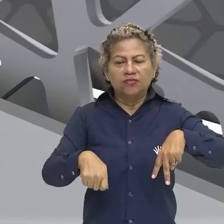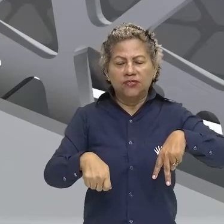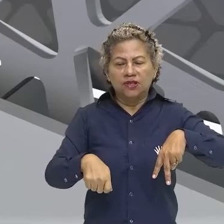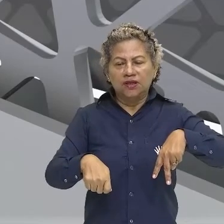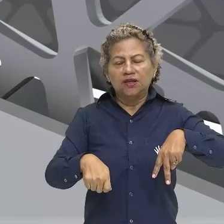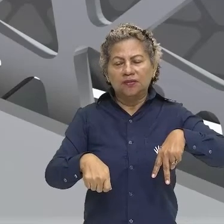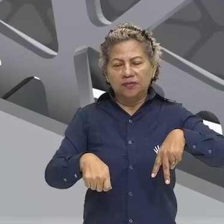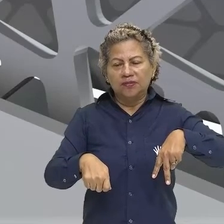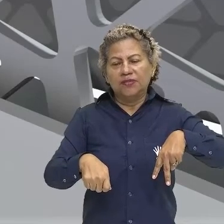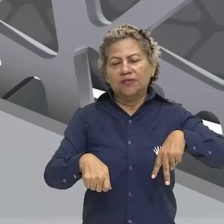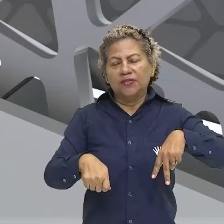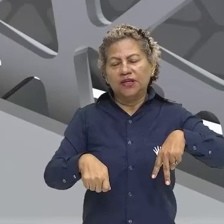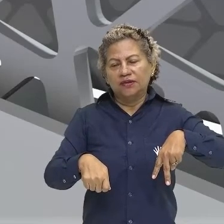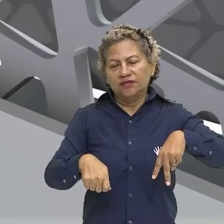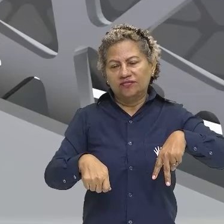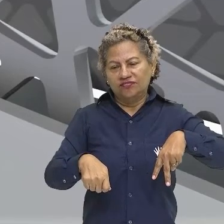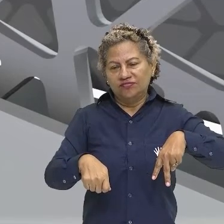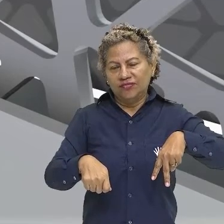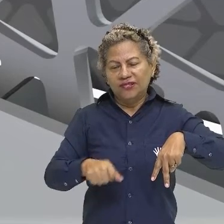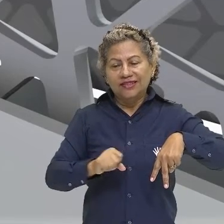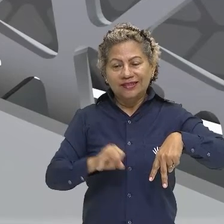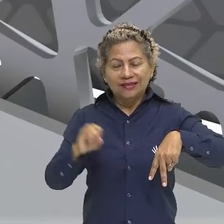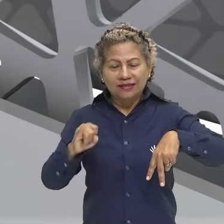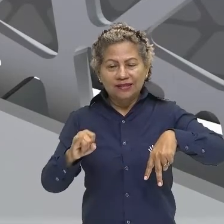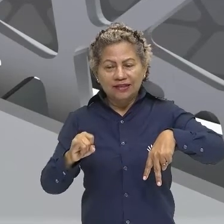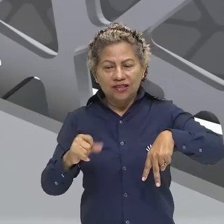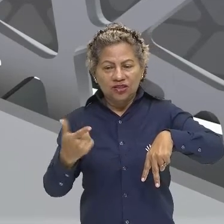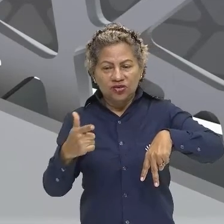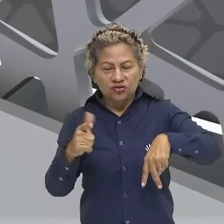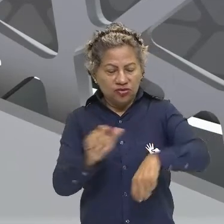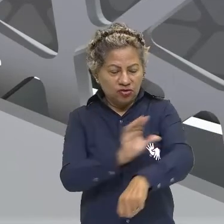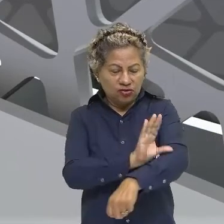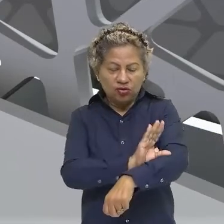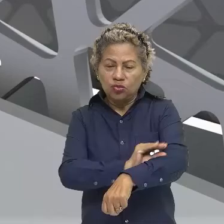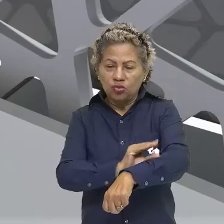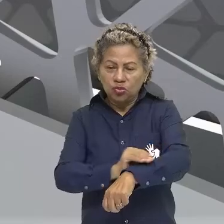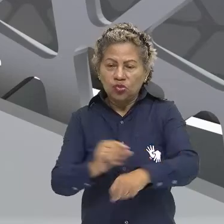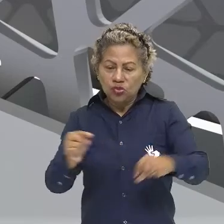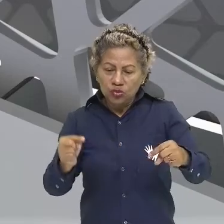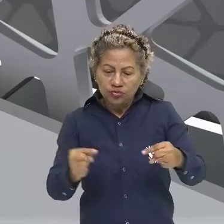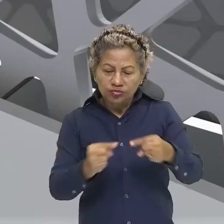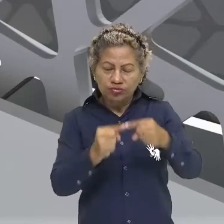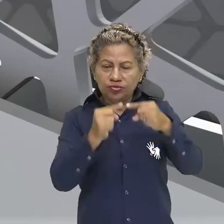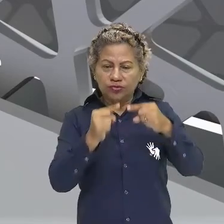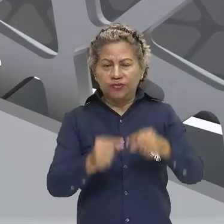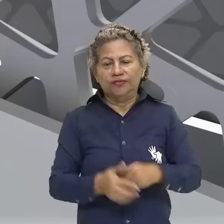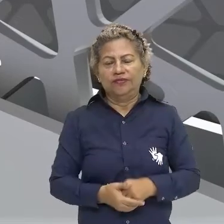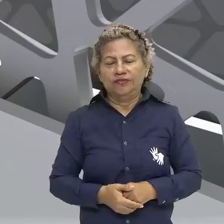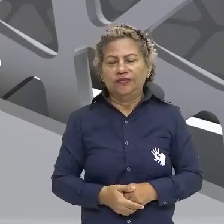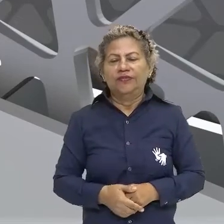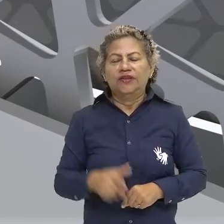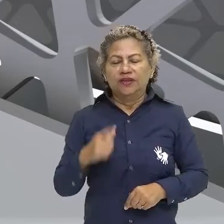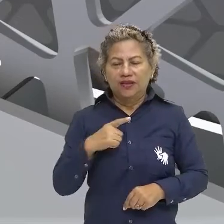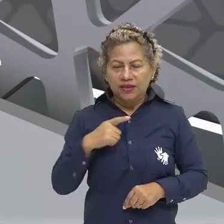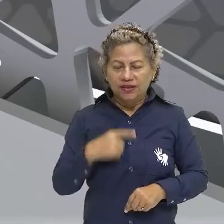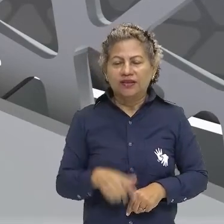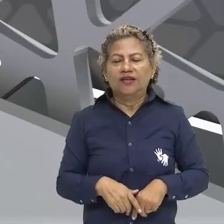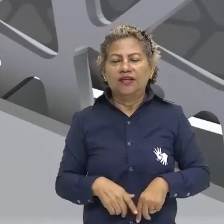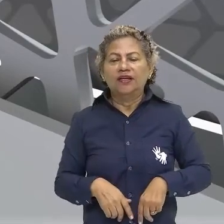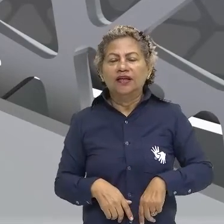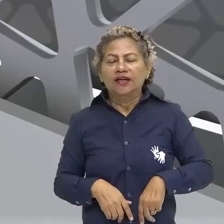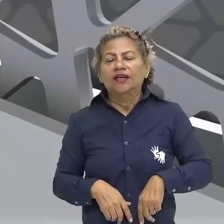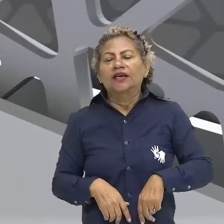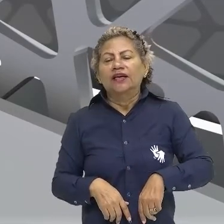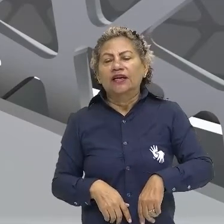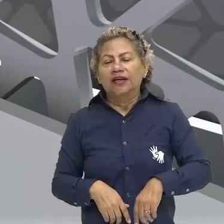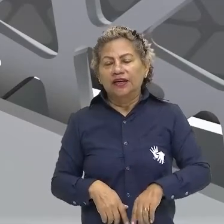parado. Se não fosse isso, se não fosse essa capacidade coordenativa desses músculos, que são quais? Músculo da costa, músculos